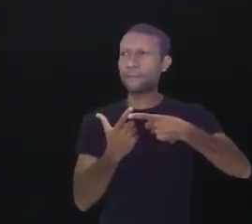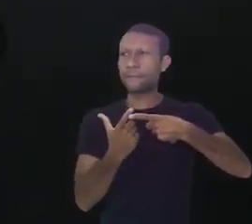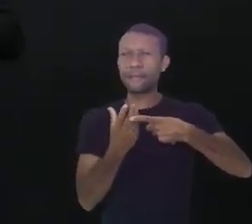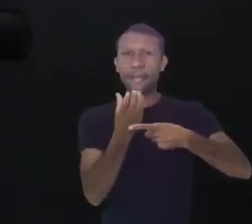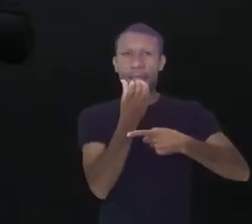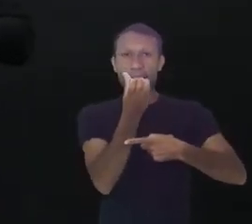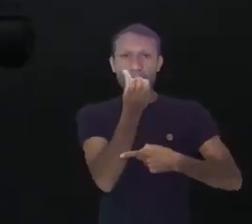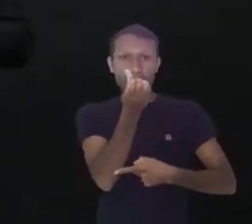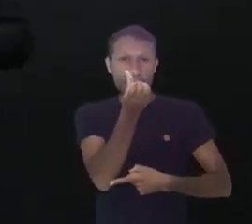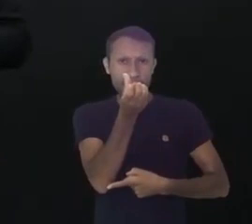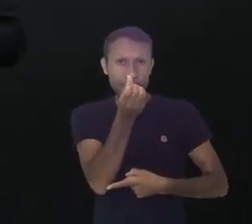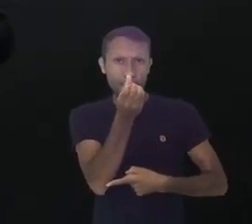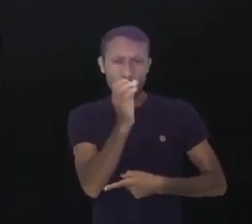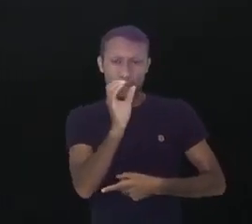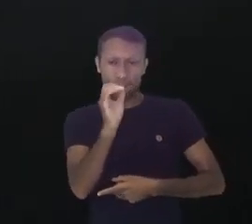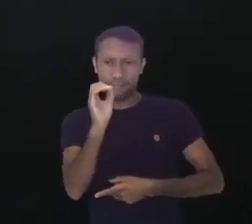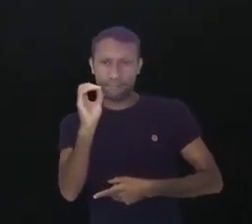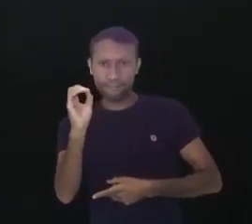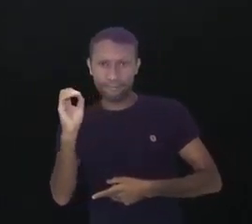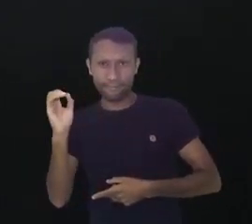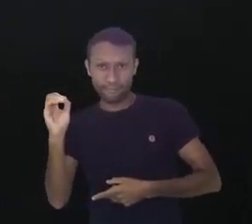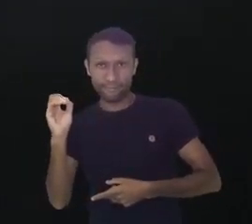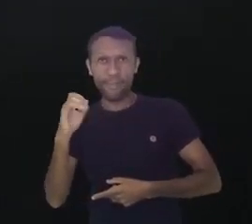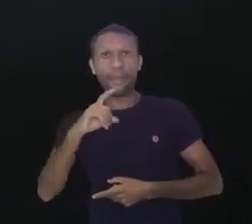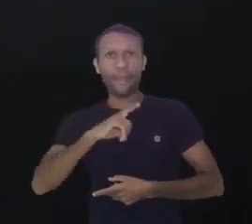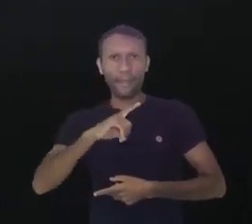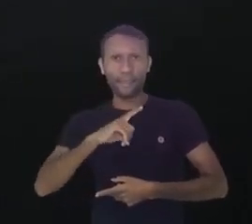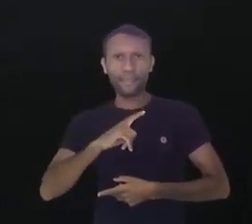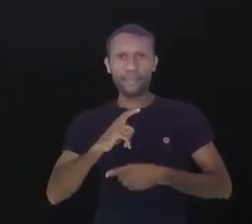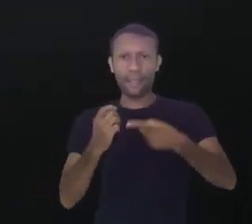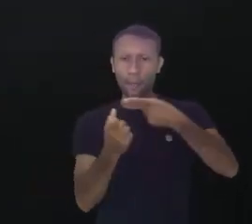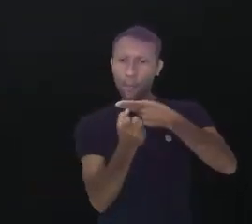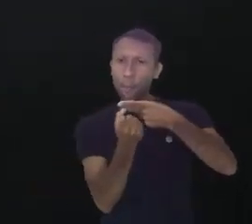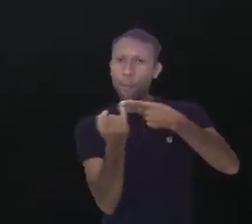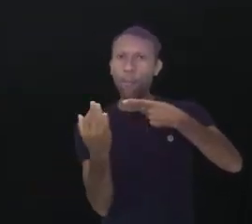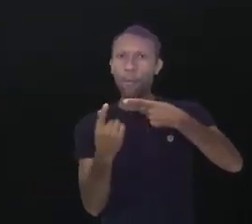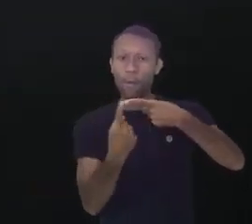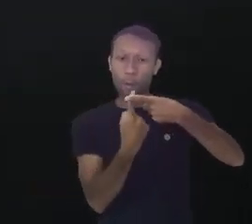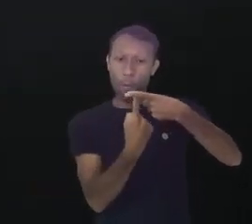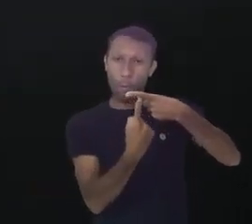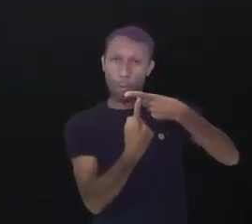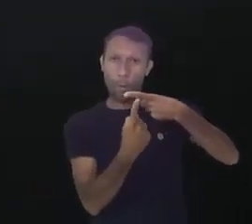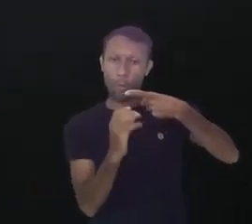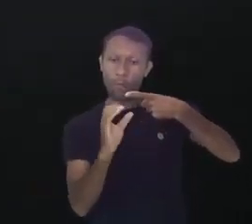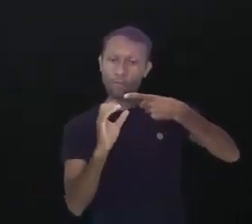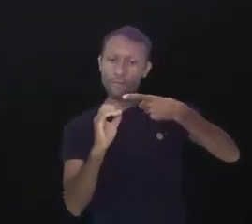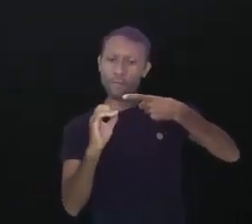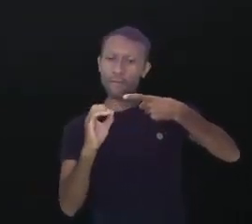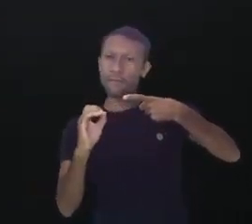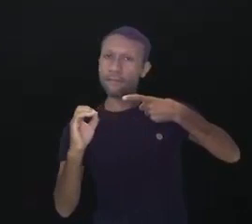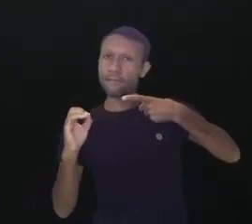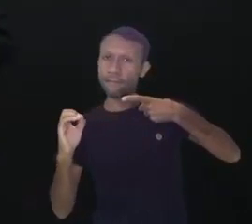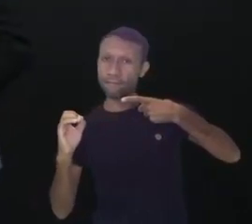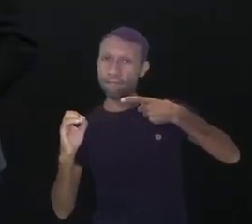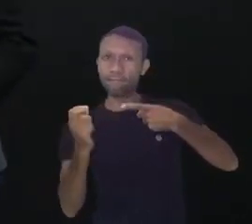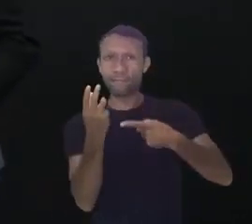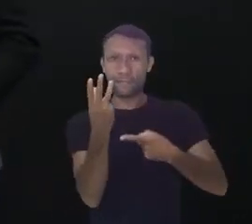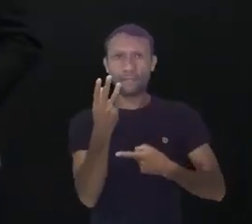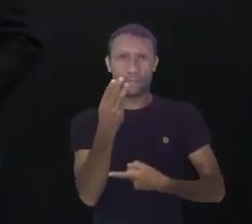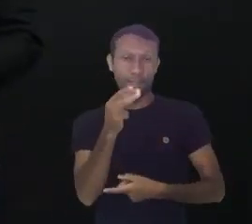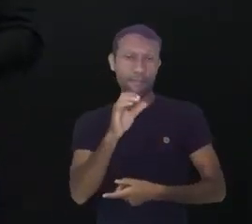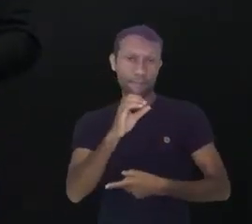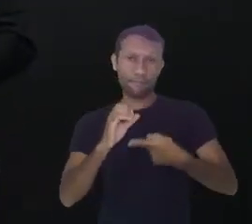aqui 6 casas decimais, no nosso denominador eu vou ter o número 1 seguido de